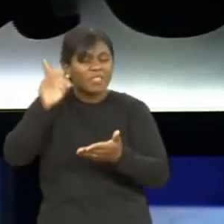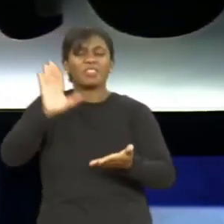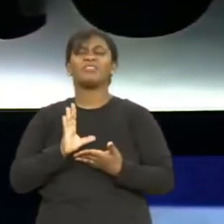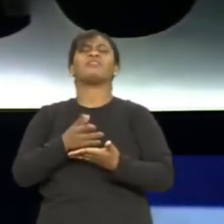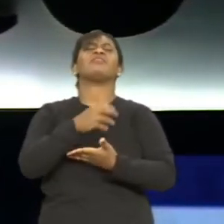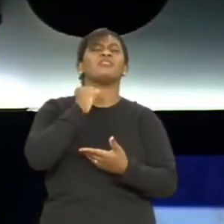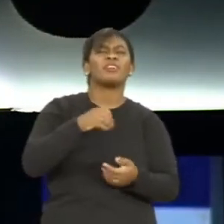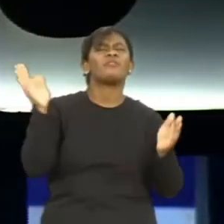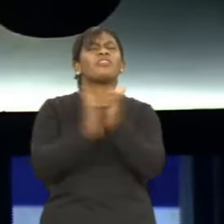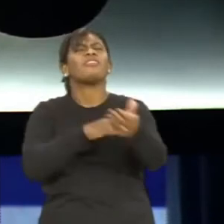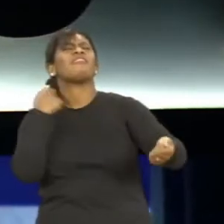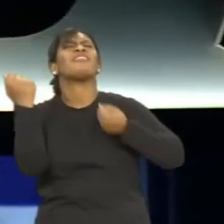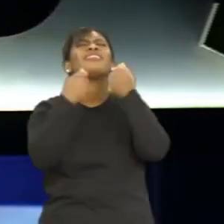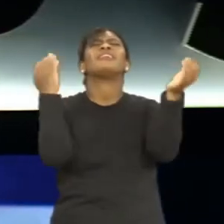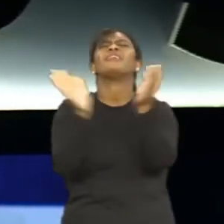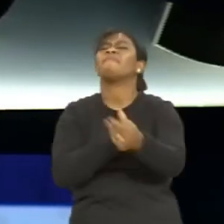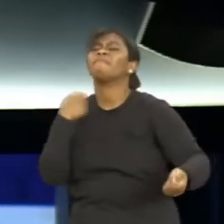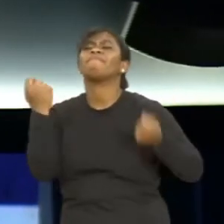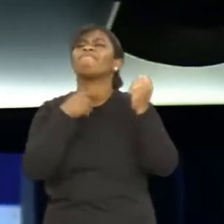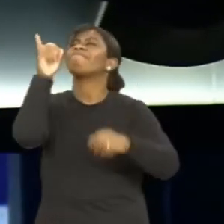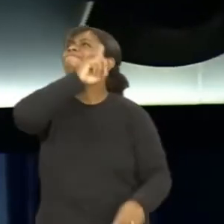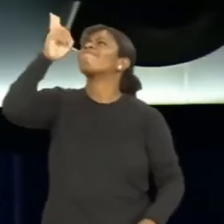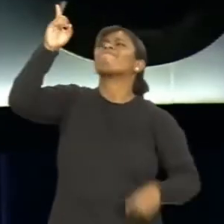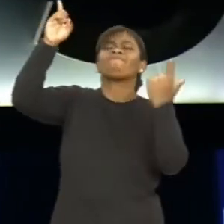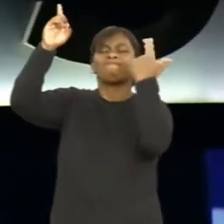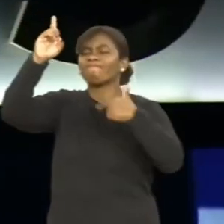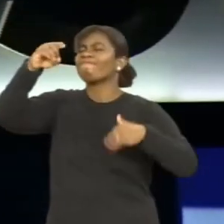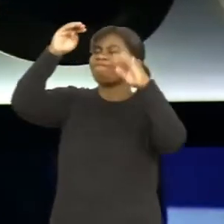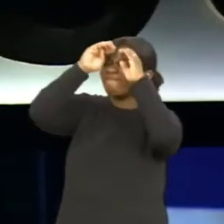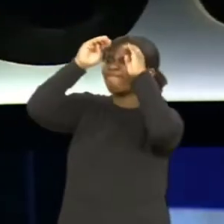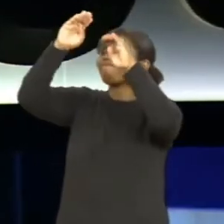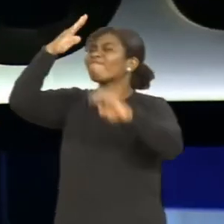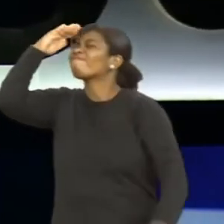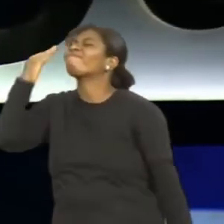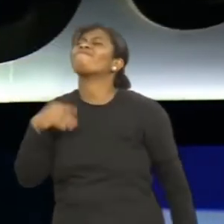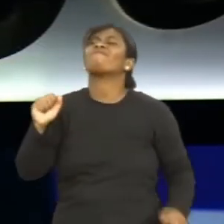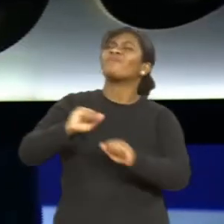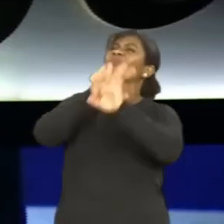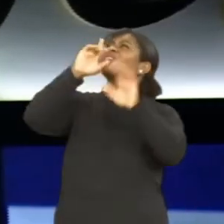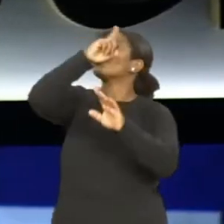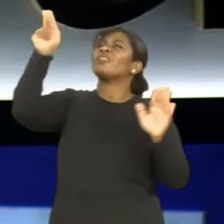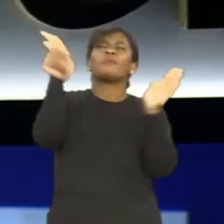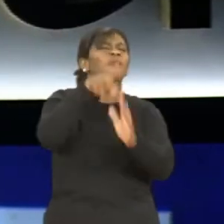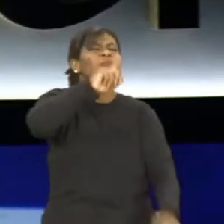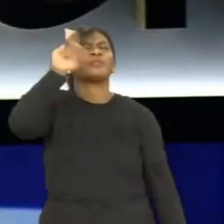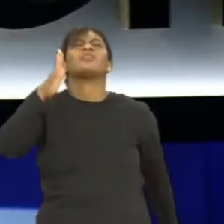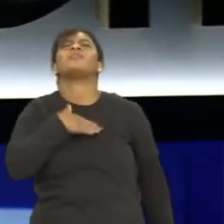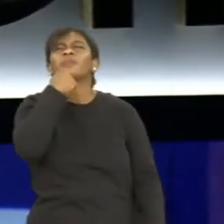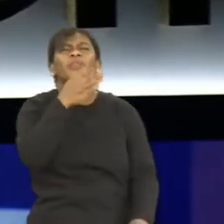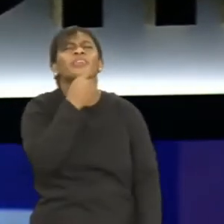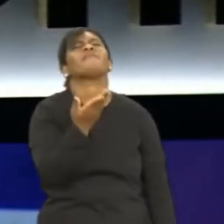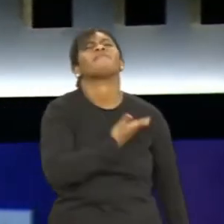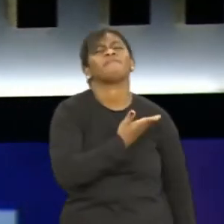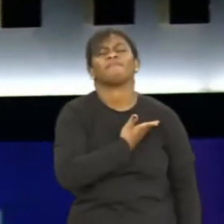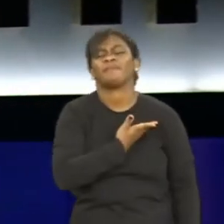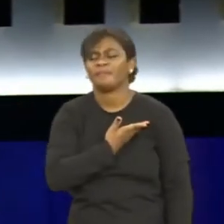salvou. Aleluia, aleluia. Ele é digno de honra, de glória. Ele é o teu Deus, minha amiga, meu